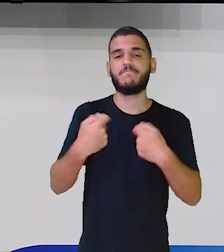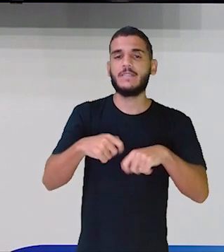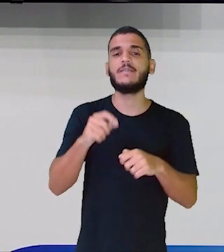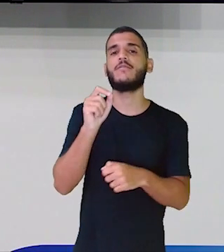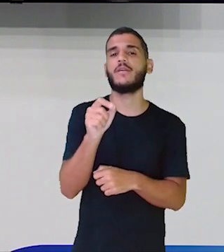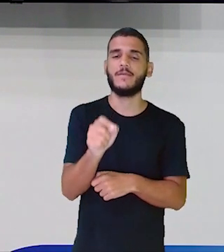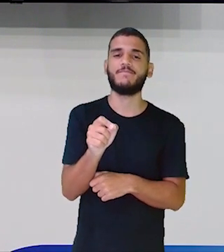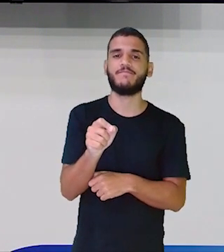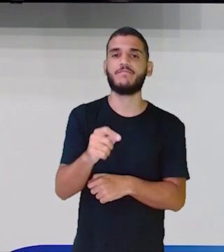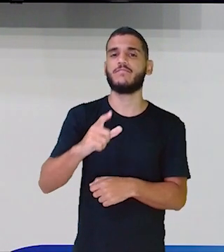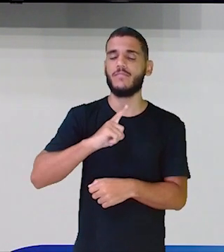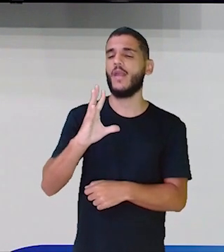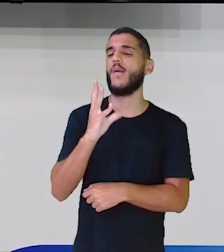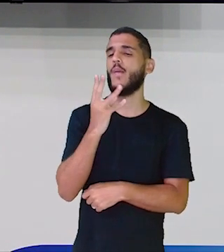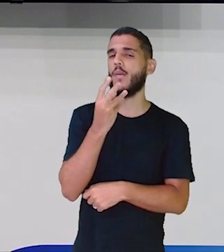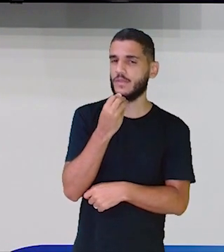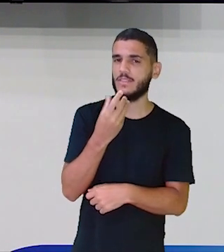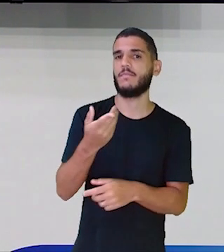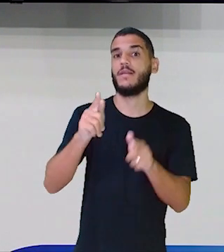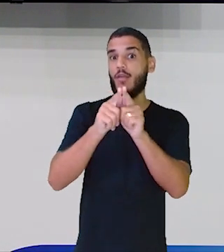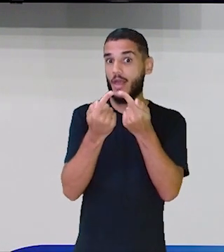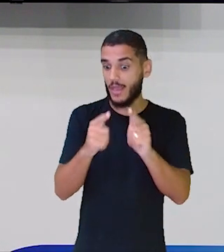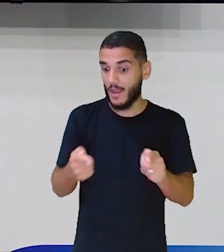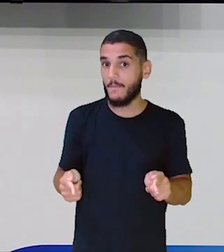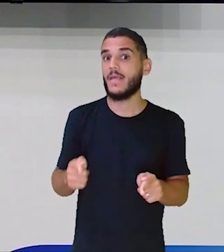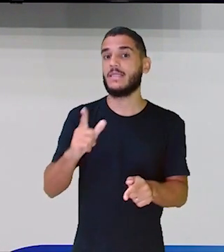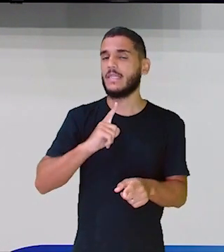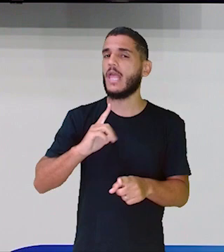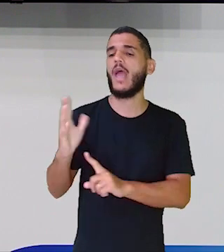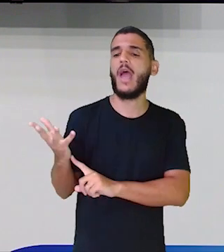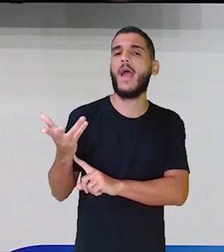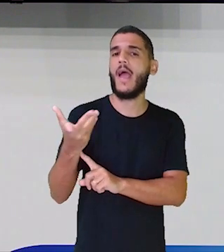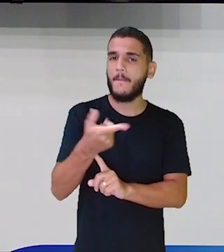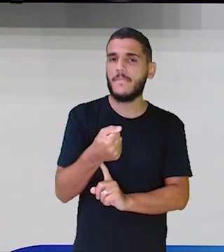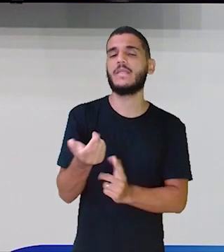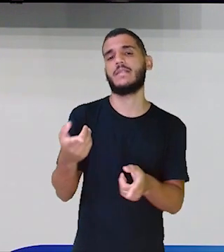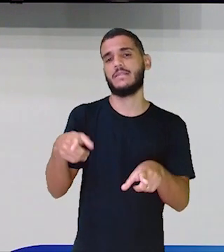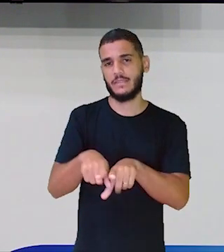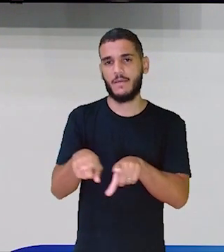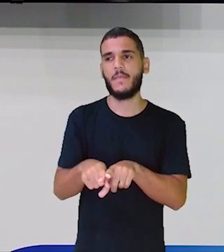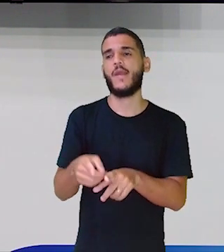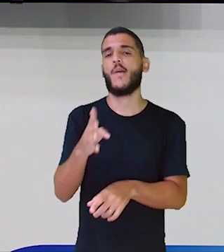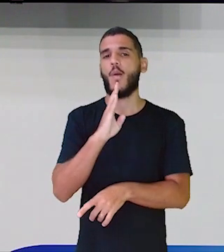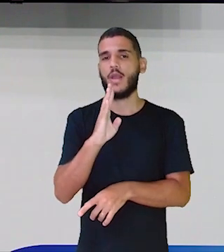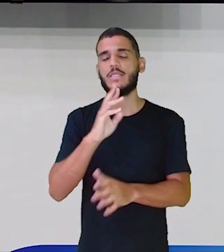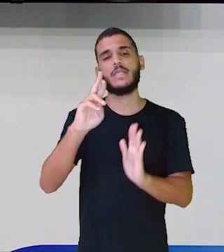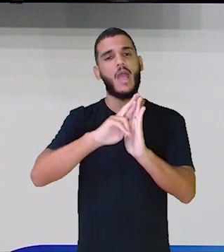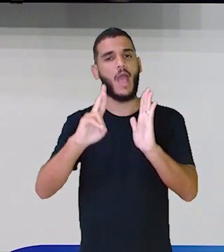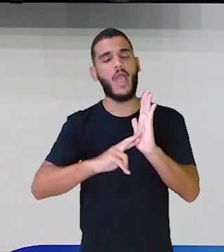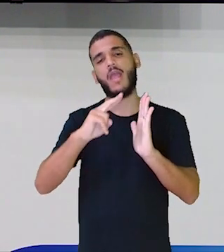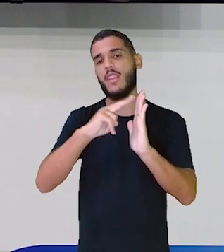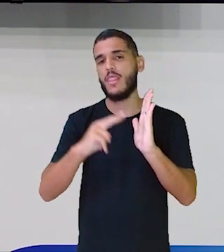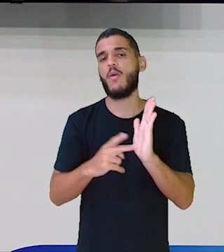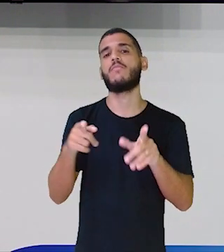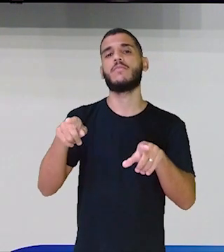aí você precisa ter o conhecimento da gramática, a habilidade aí da gramática, conhecer as regras, as normas